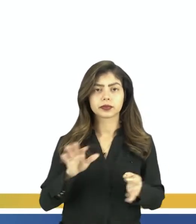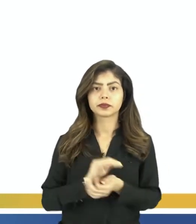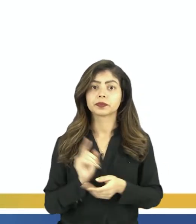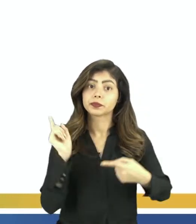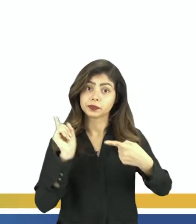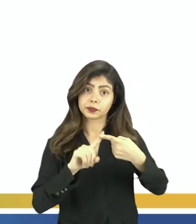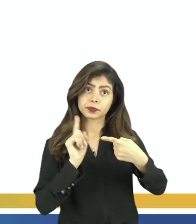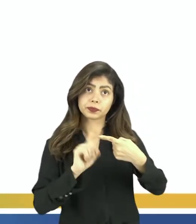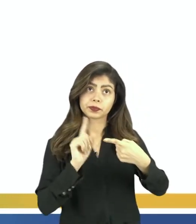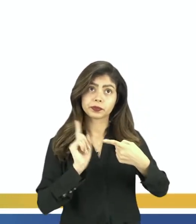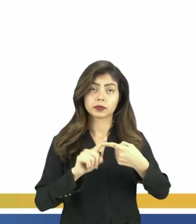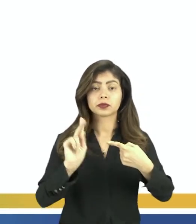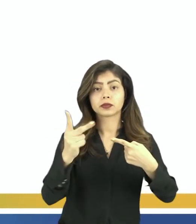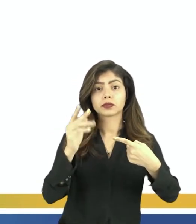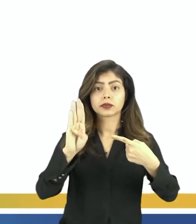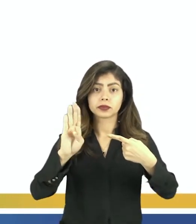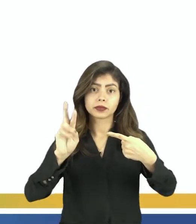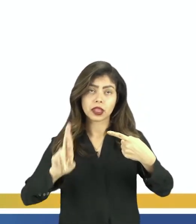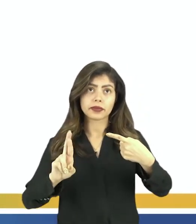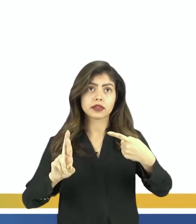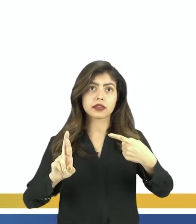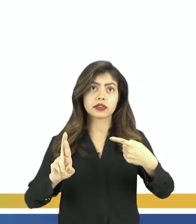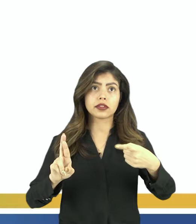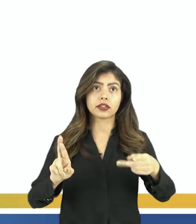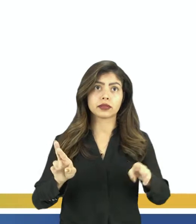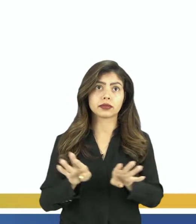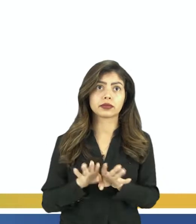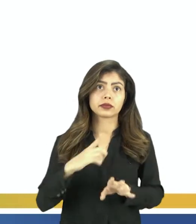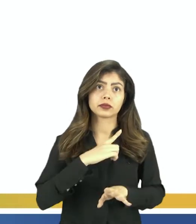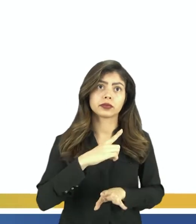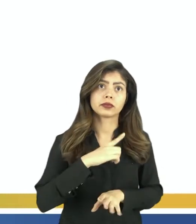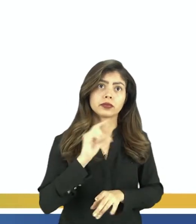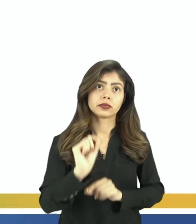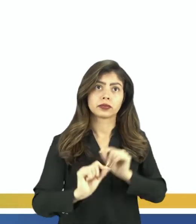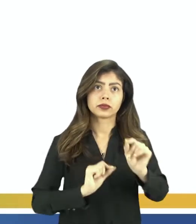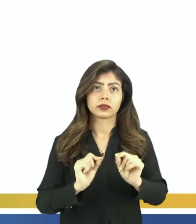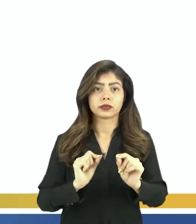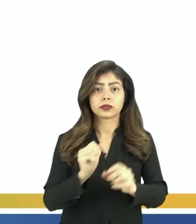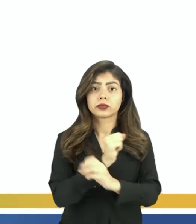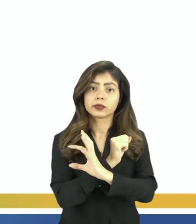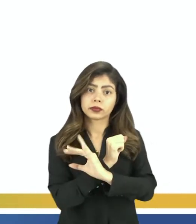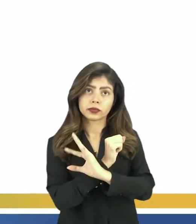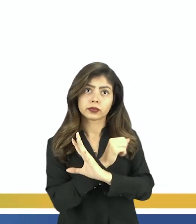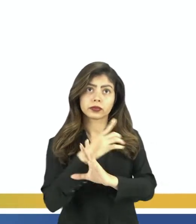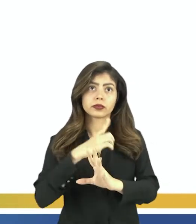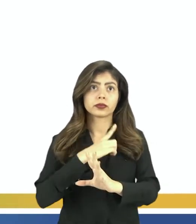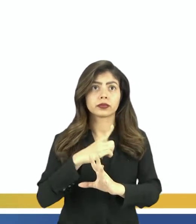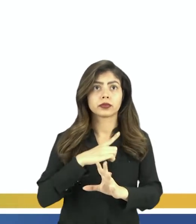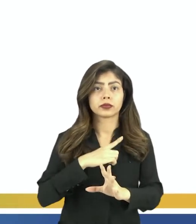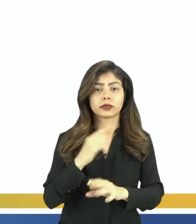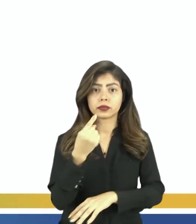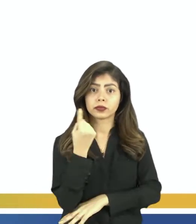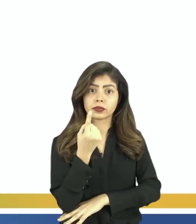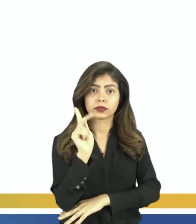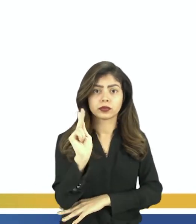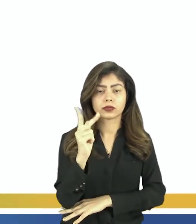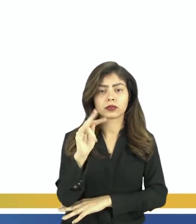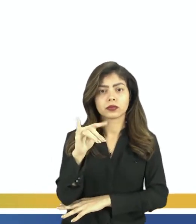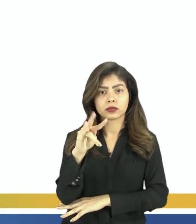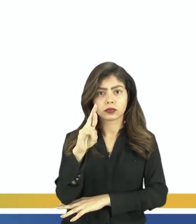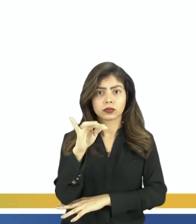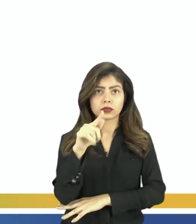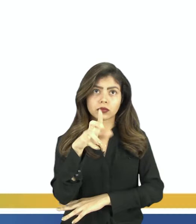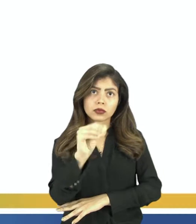no primeiro exemplo, nós temos HBr. Então, na fórmula molecular desse ácido, só tem um hidrogênio. Então, lá